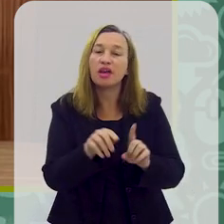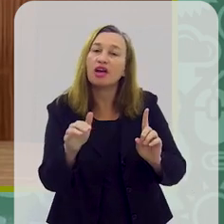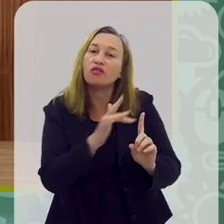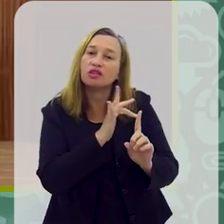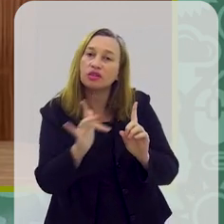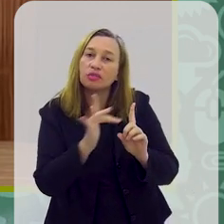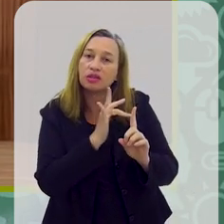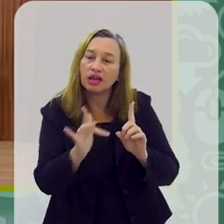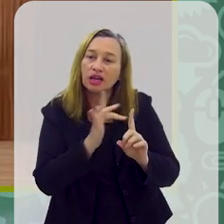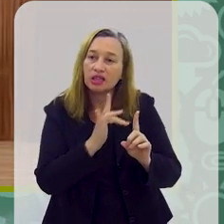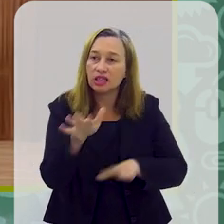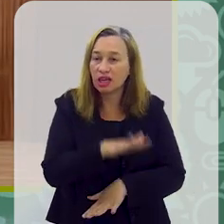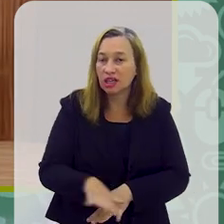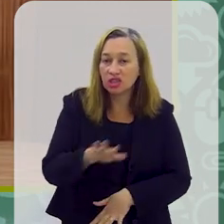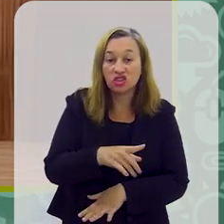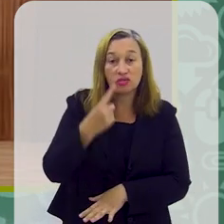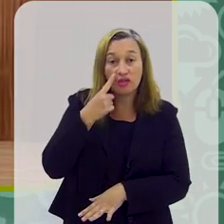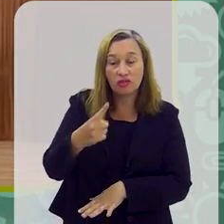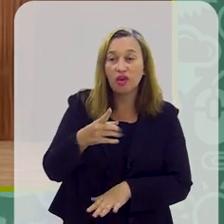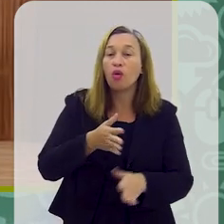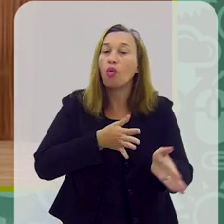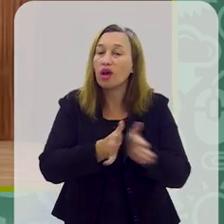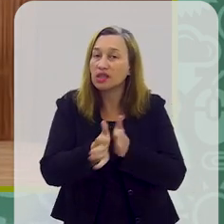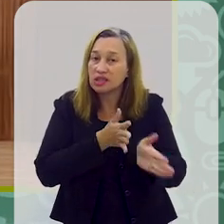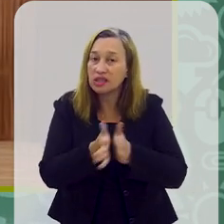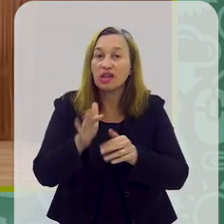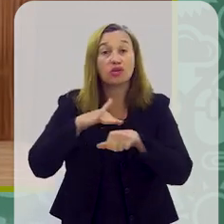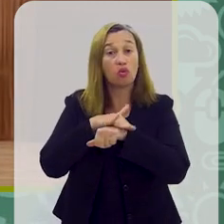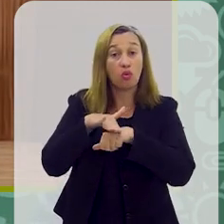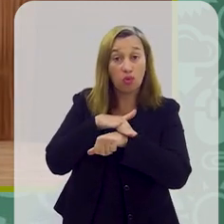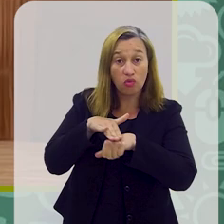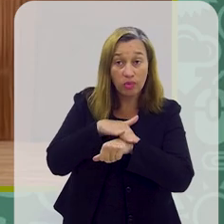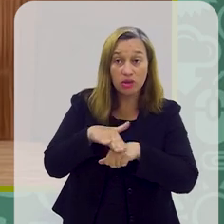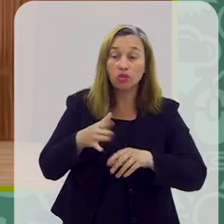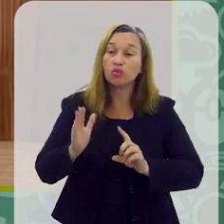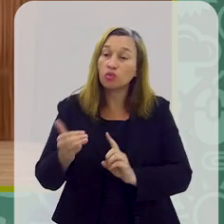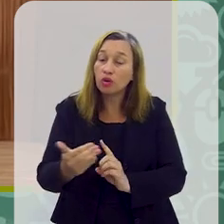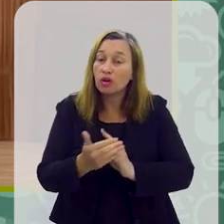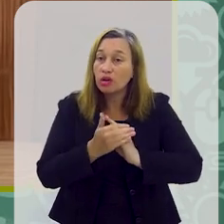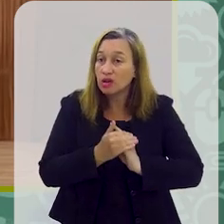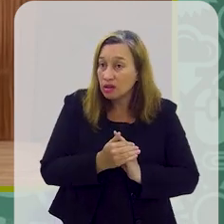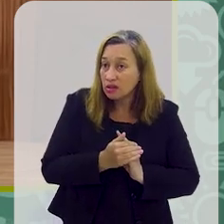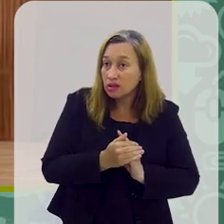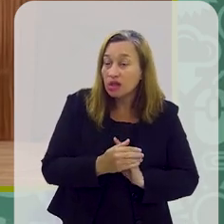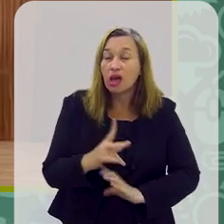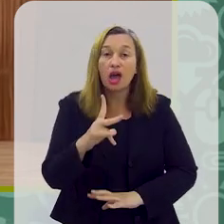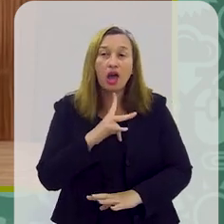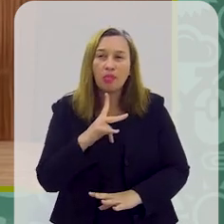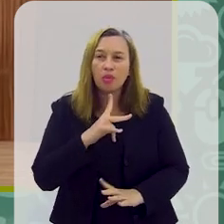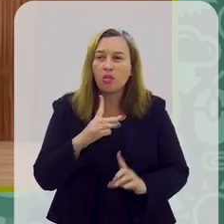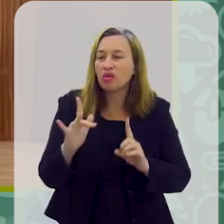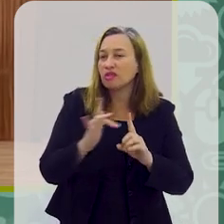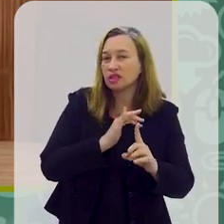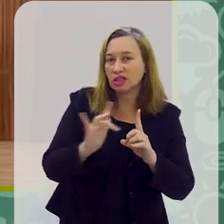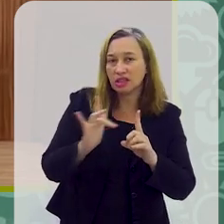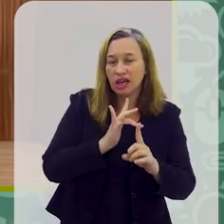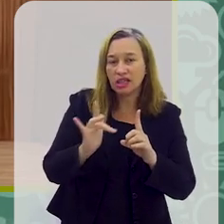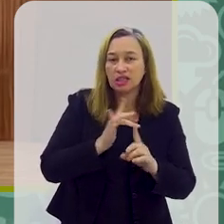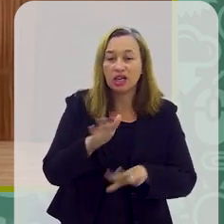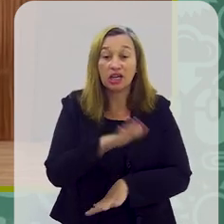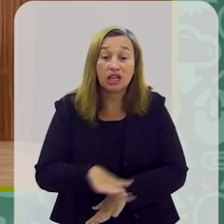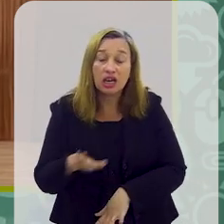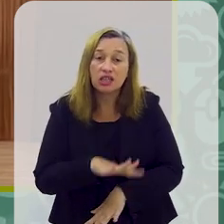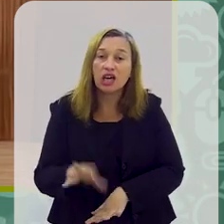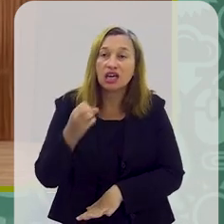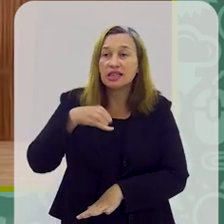da criança, né, a gente vai olhar o acesso, a conversa, o acolhimento, a própria vulnerabilidade da